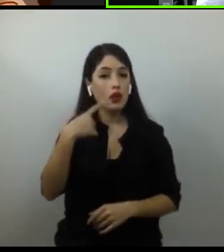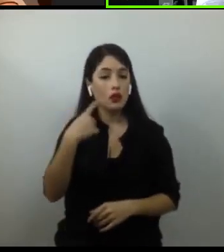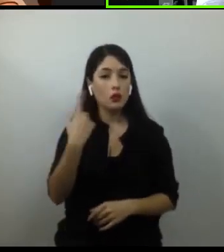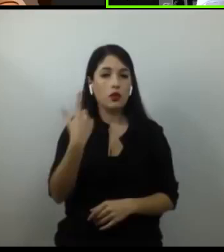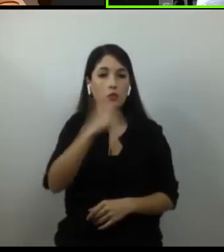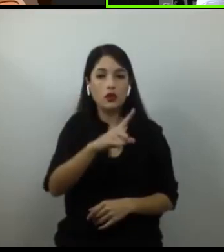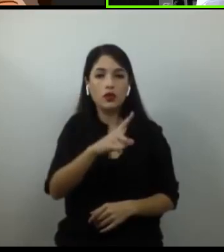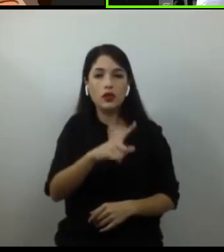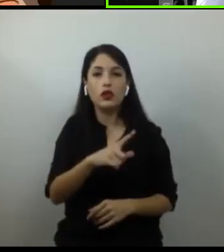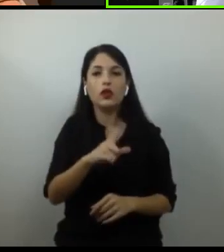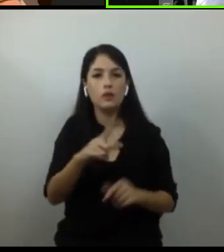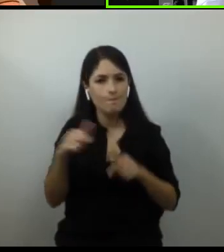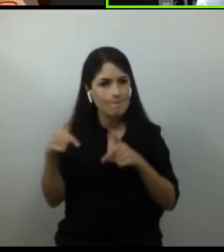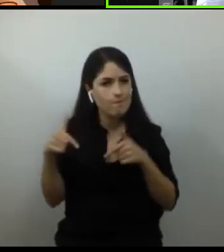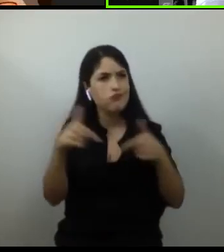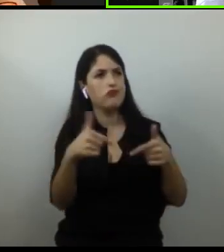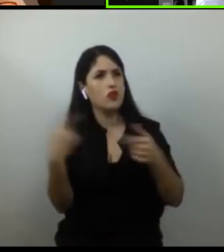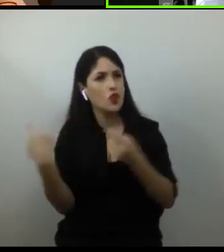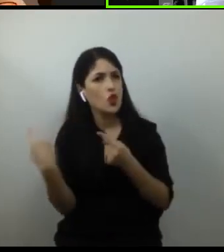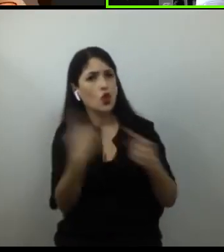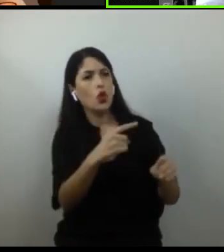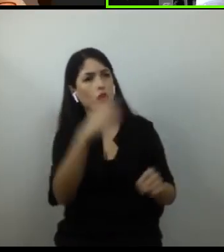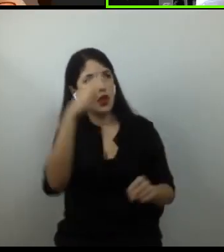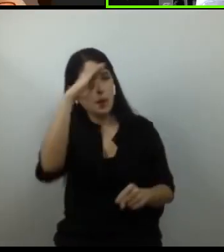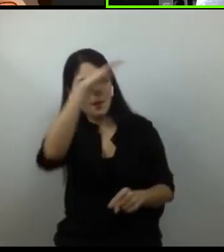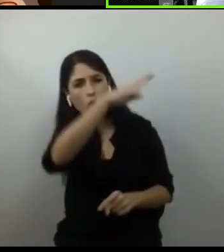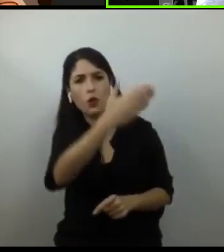fazer frente a isso. Precisa uma